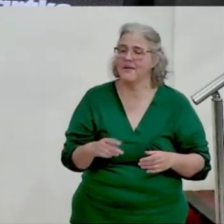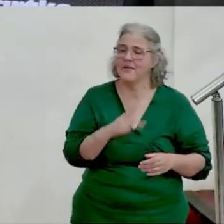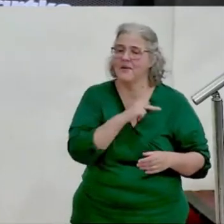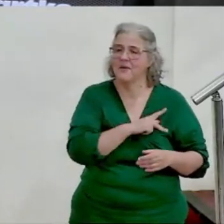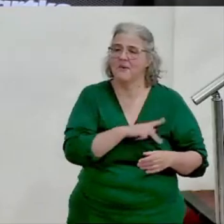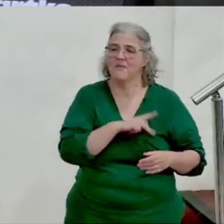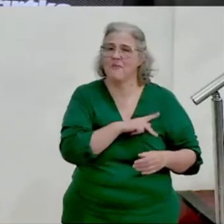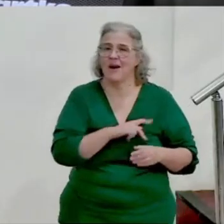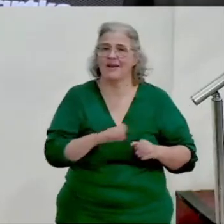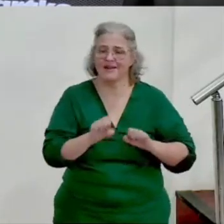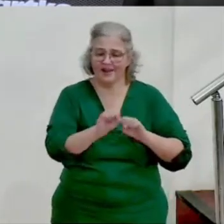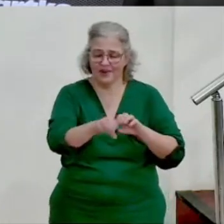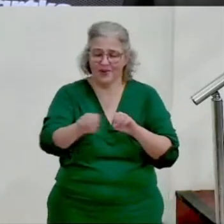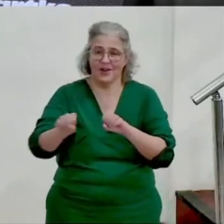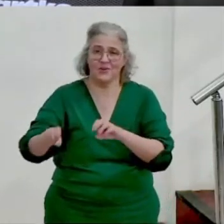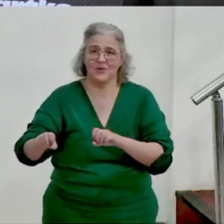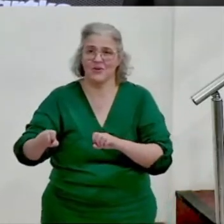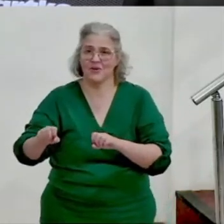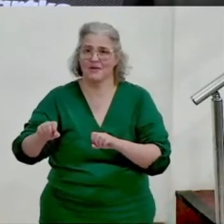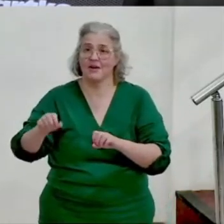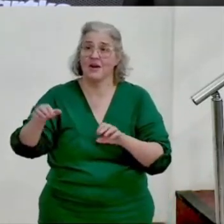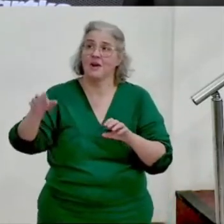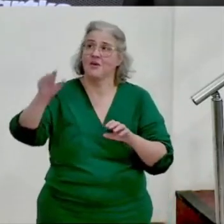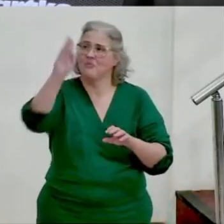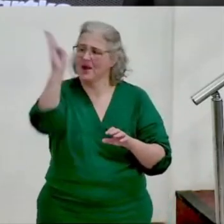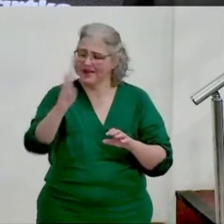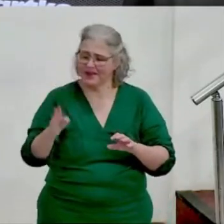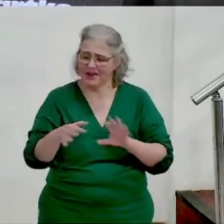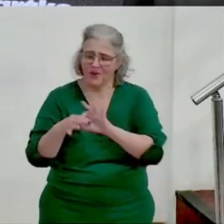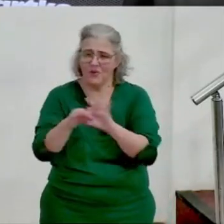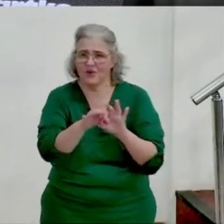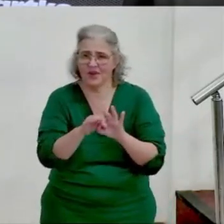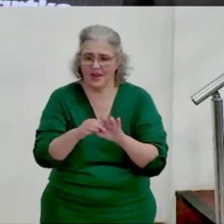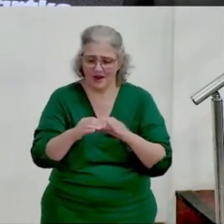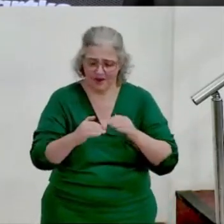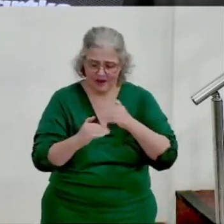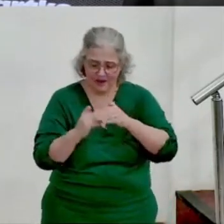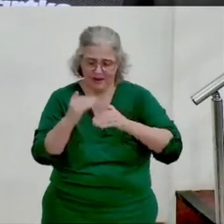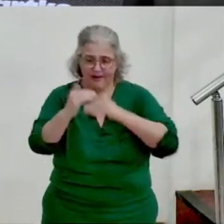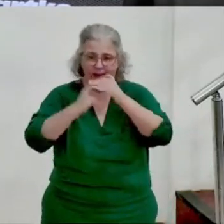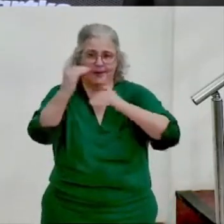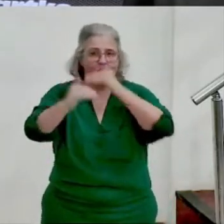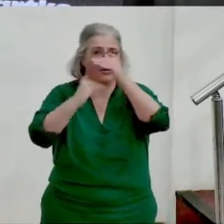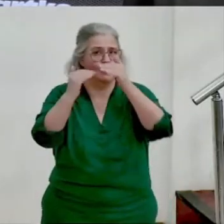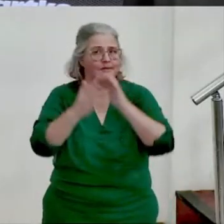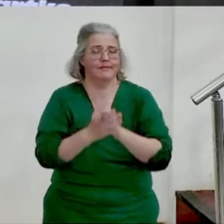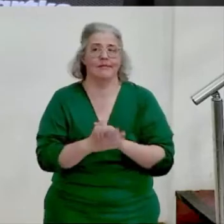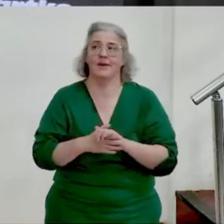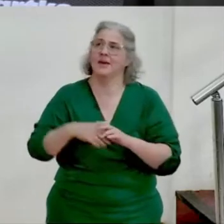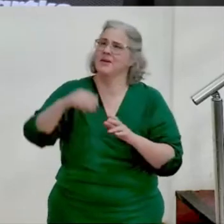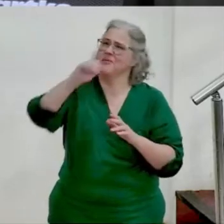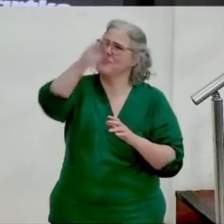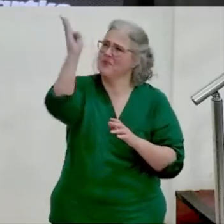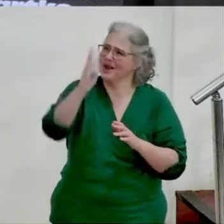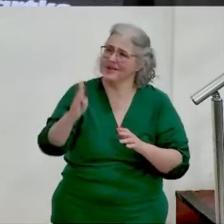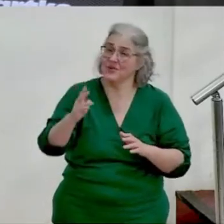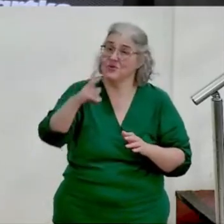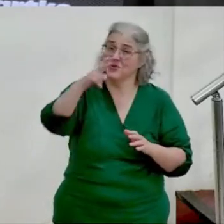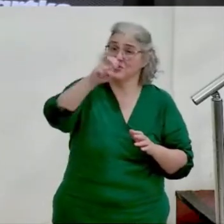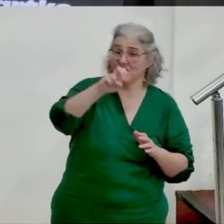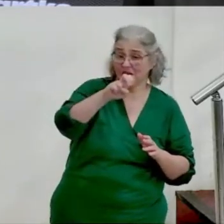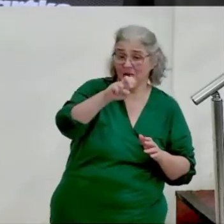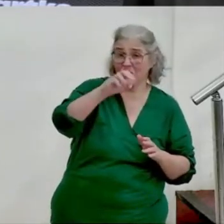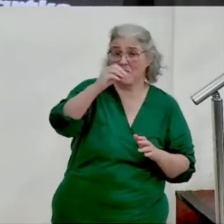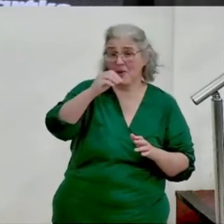amada. União e reconstrução. Pois bem, o Império Romano tinha paz e segurança. E o que os ímpios